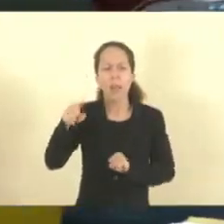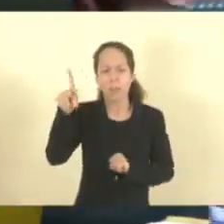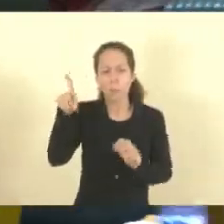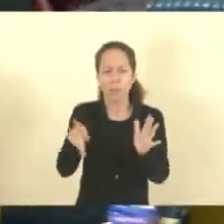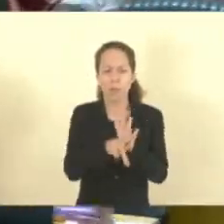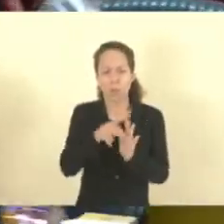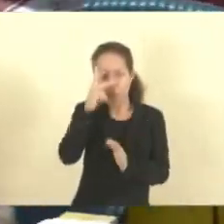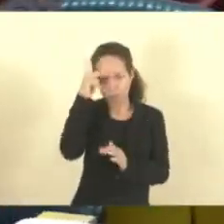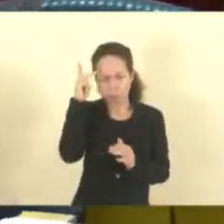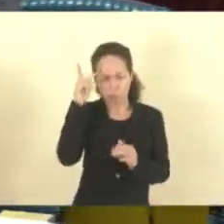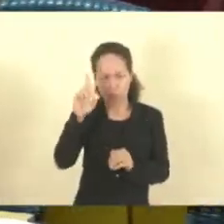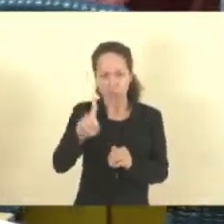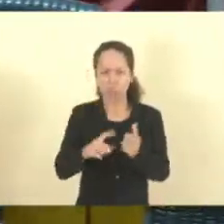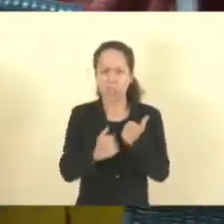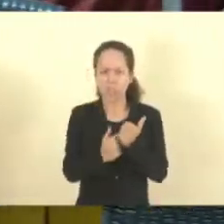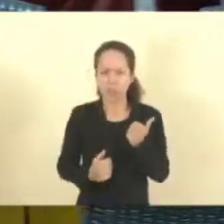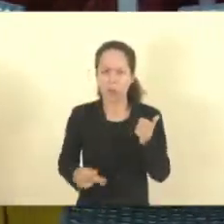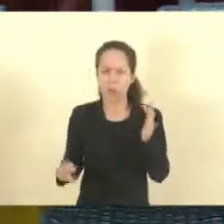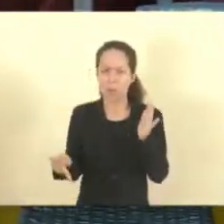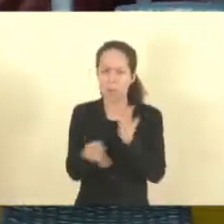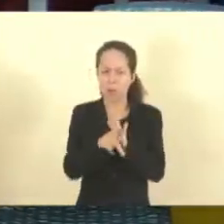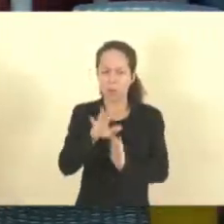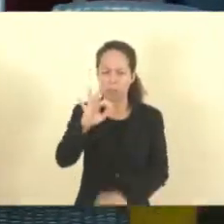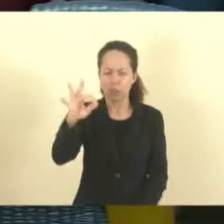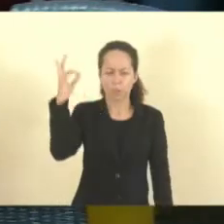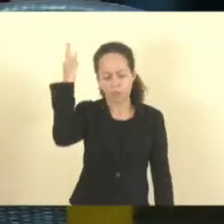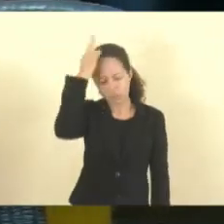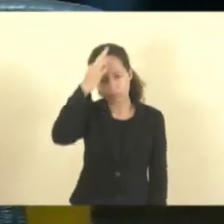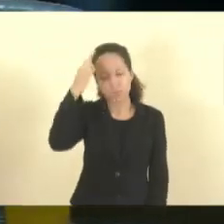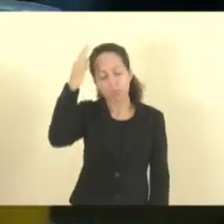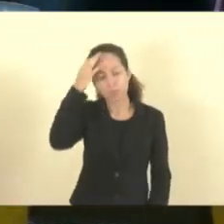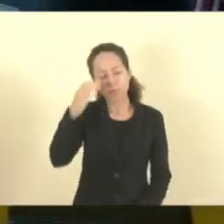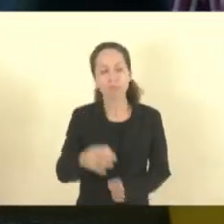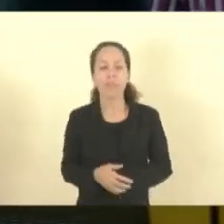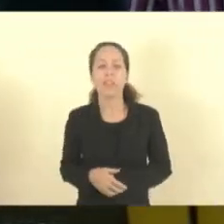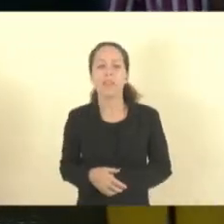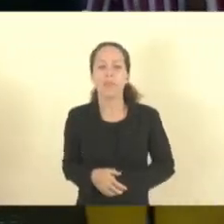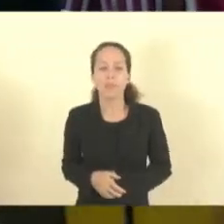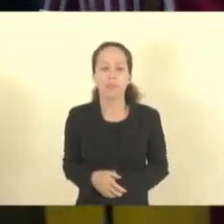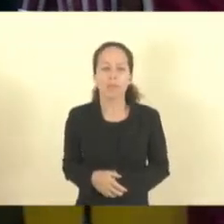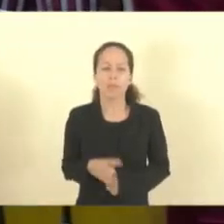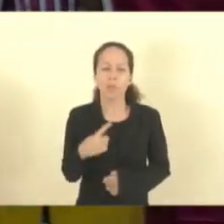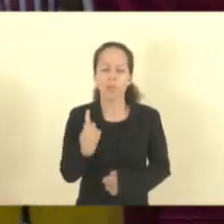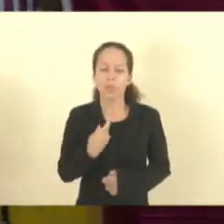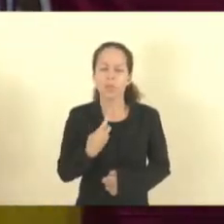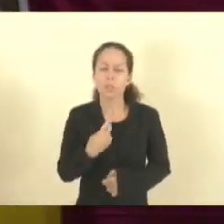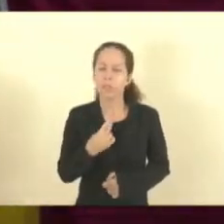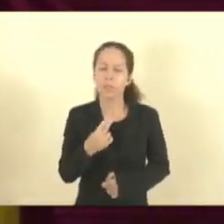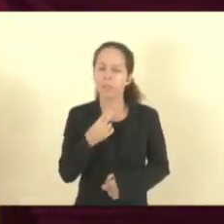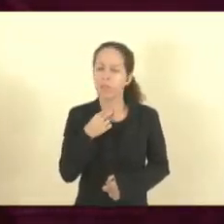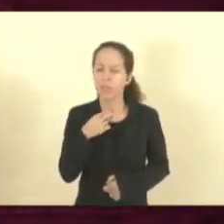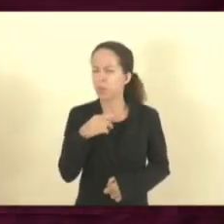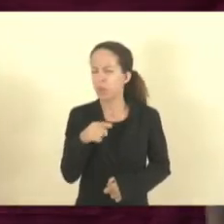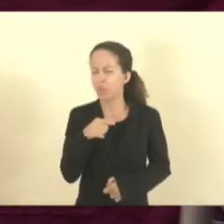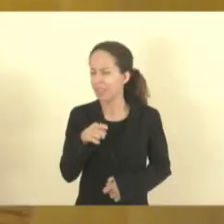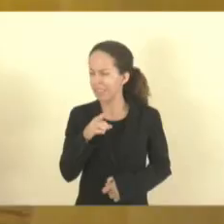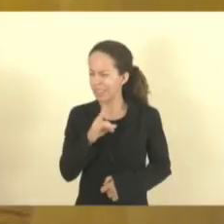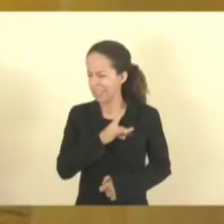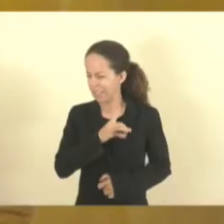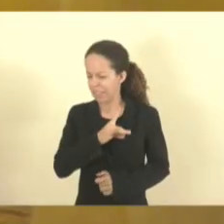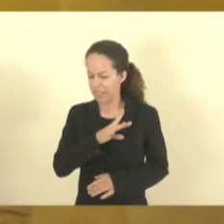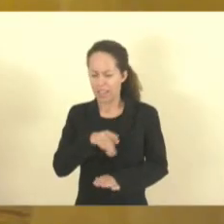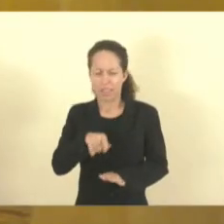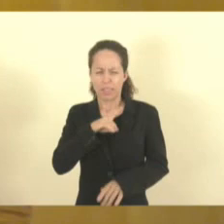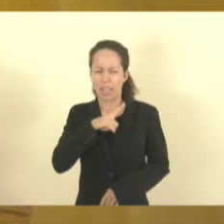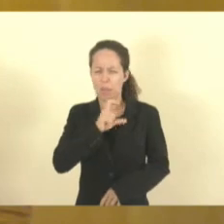diretoria, que é do povo do Espírito Santo, que é de Cariacica. Nós não podemos permitir essa covardia, nós não podemos